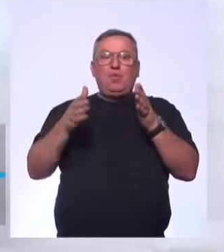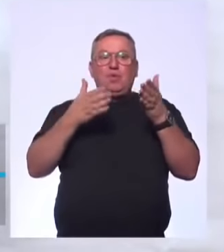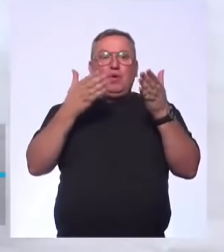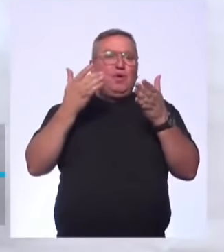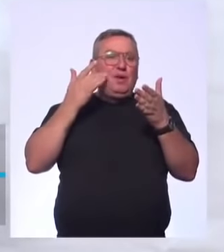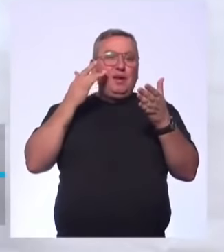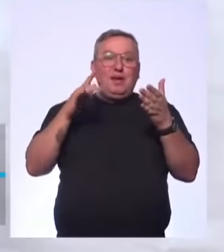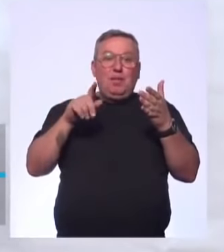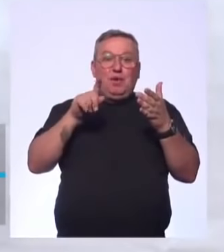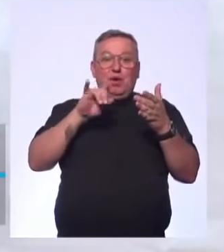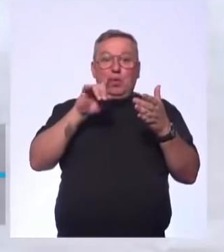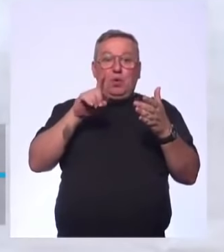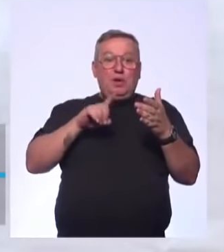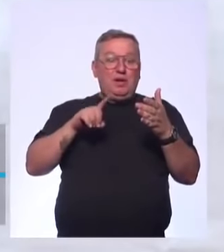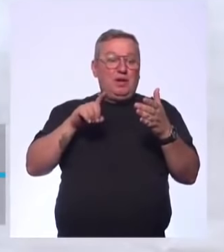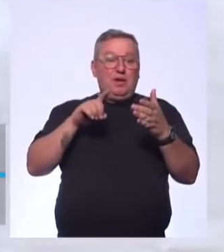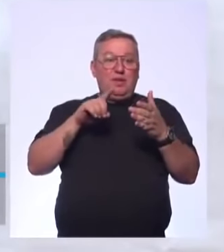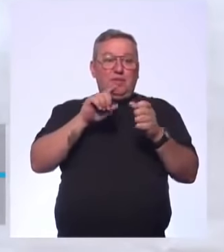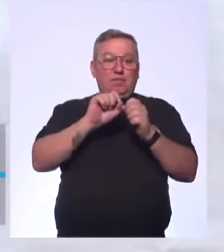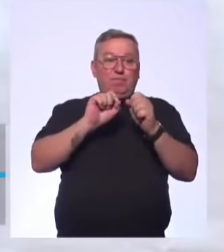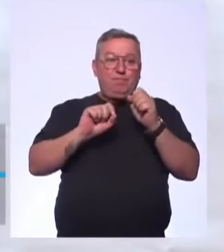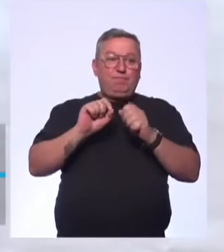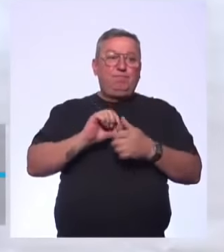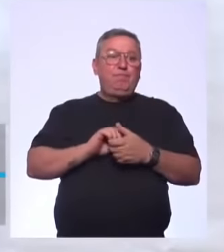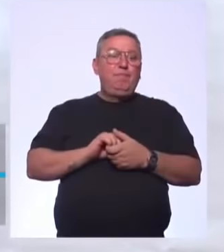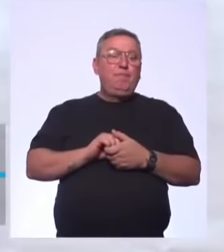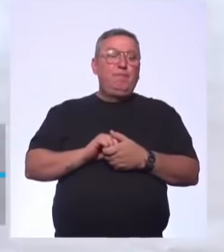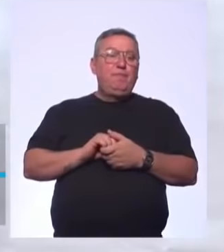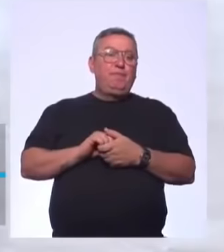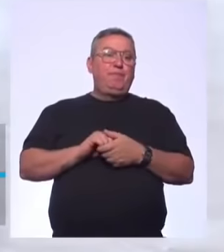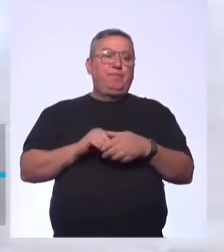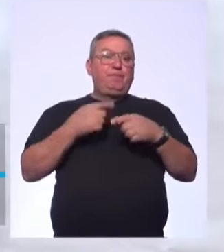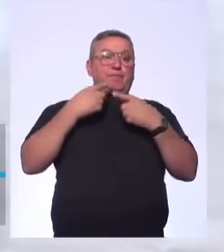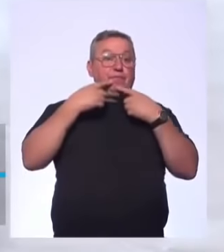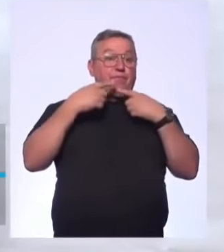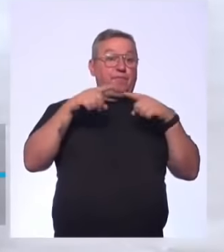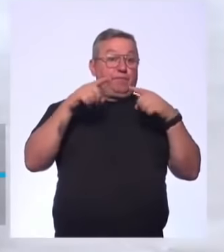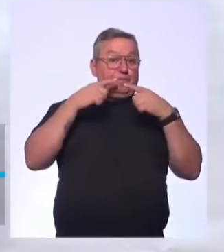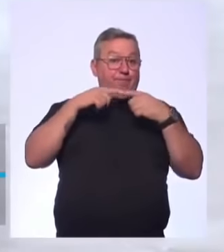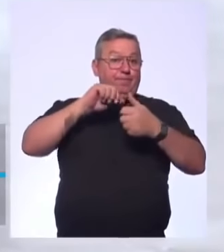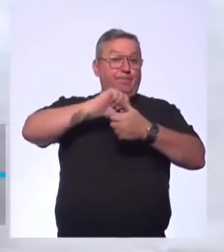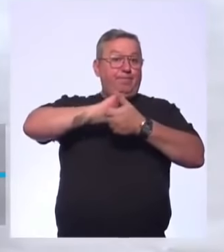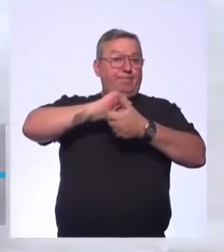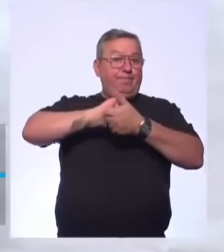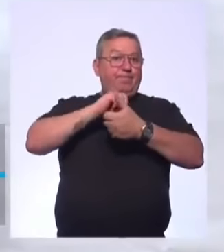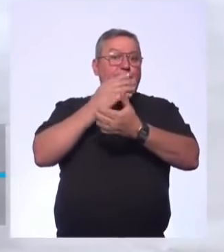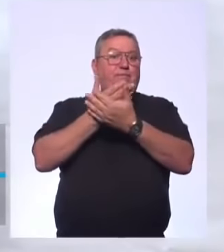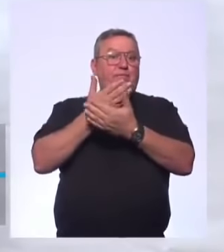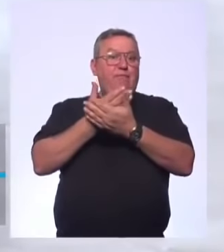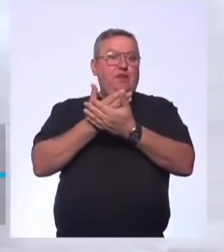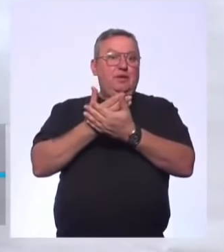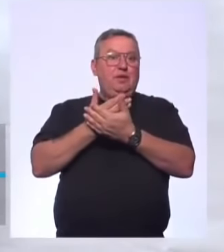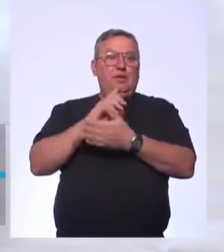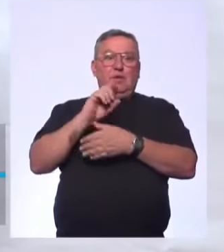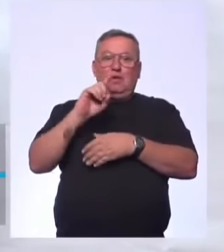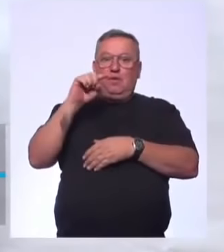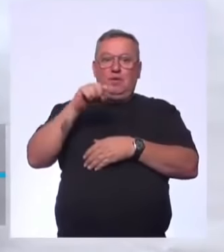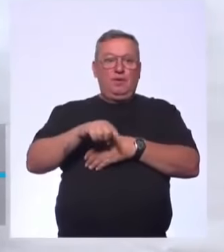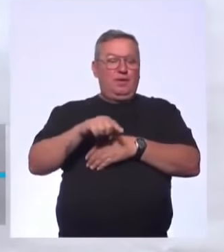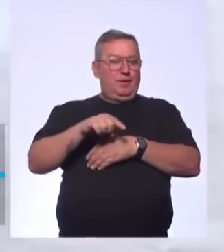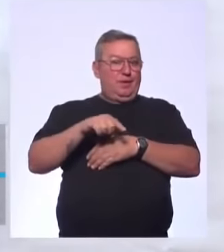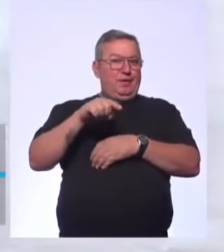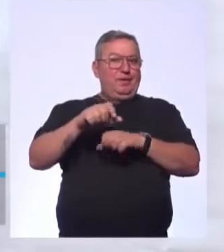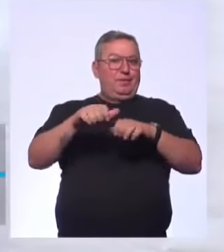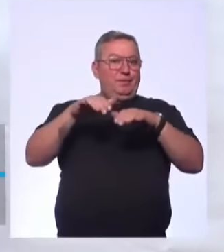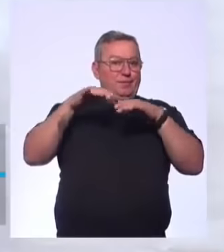do quiz, né, porque não foram eles que tomaram conta. E a reclamação da qualidade da aula não era aqui no estúdio, viu, gente?